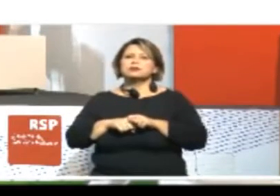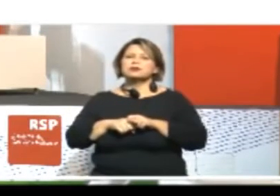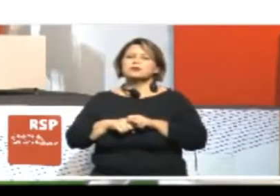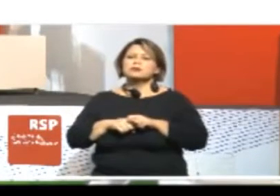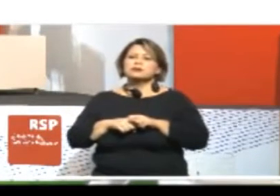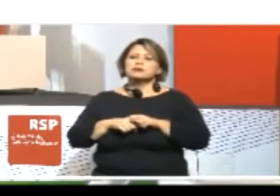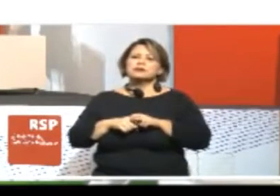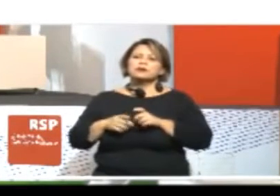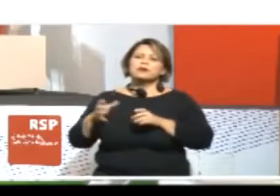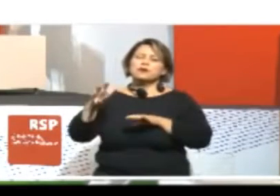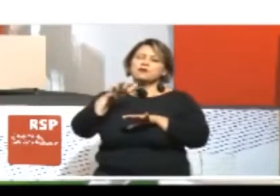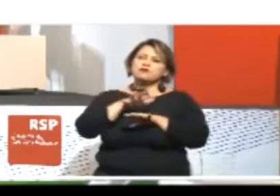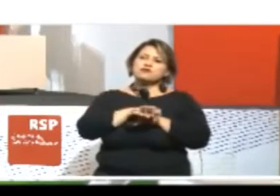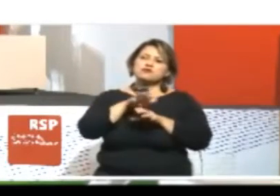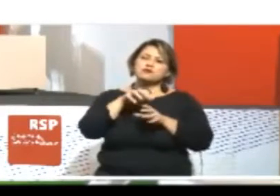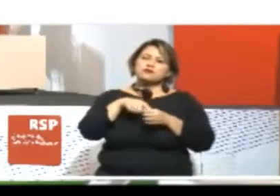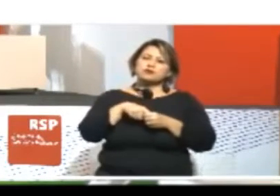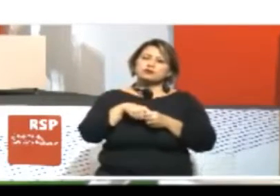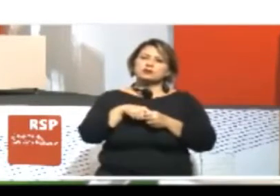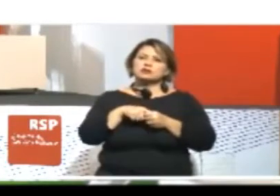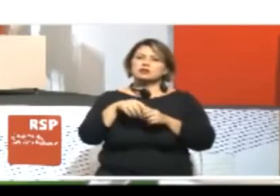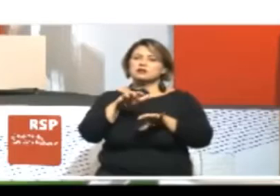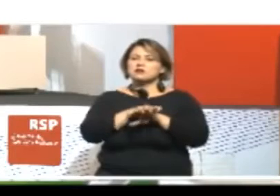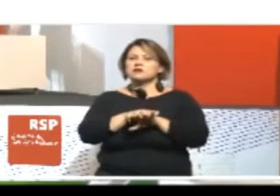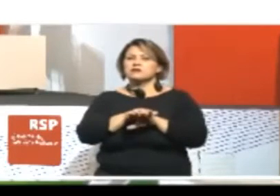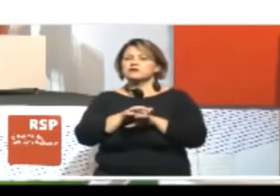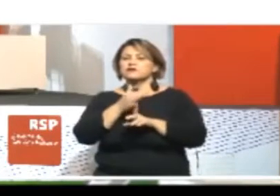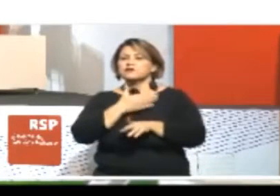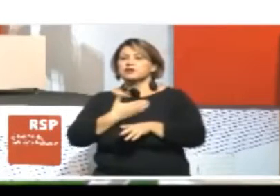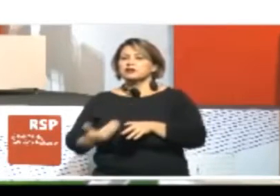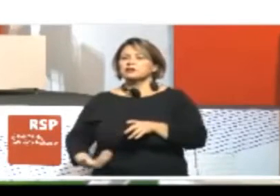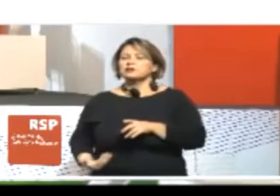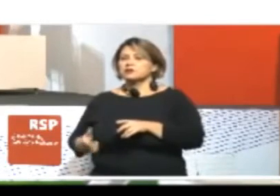para governança e governança digital,